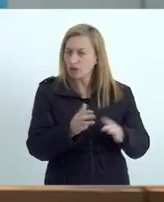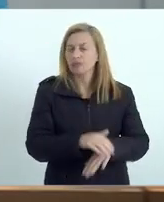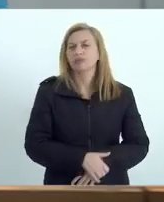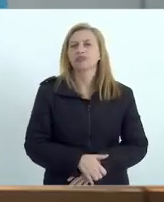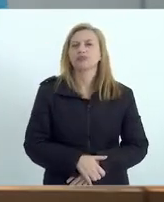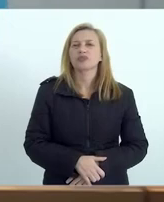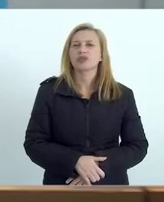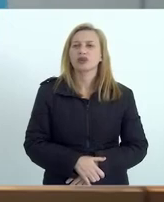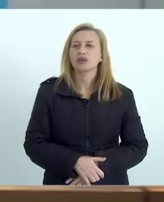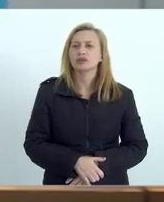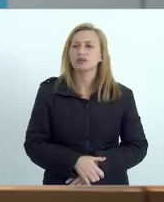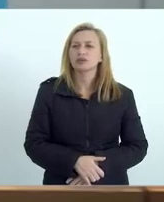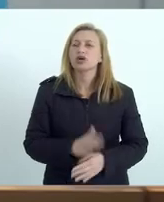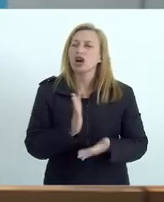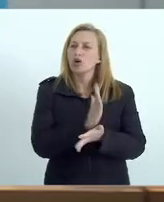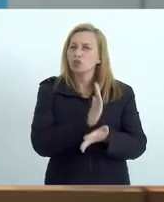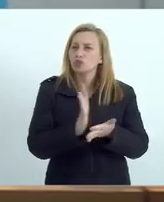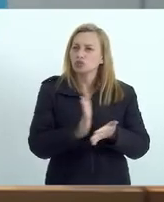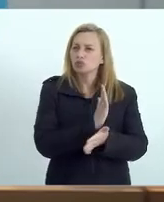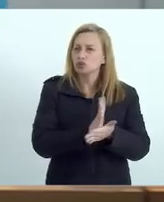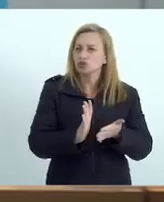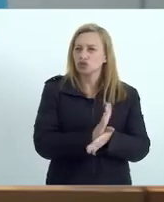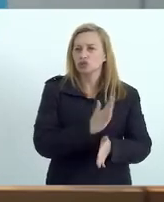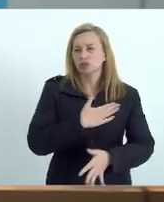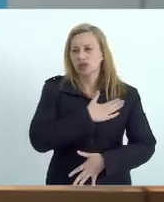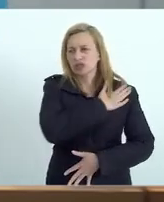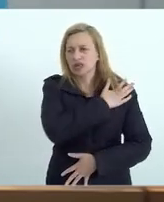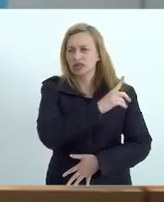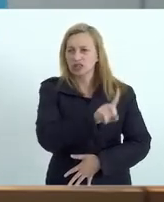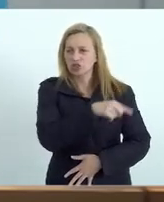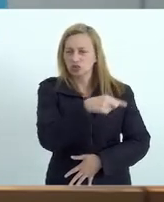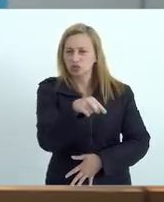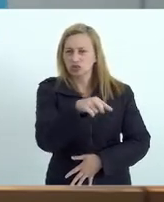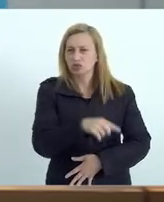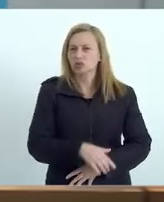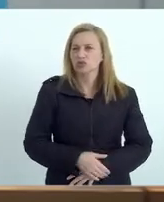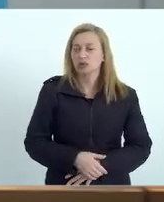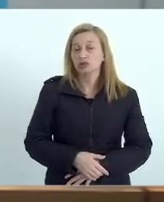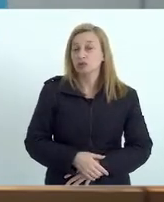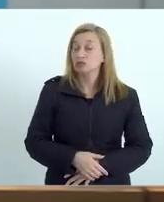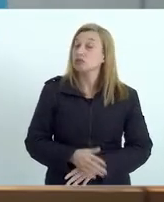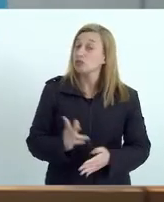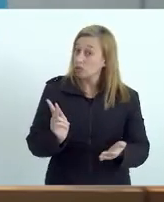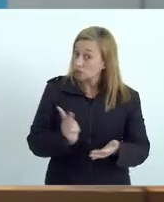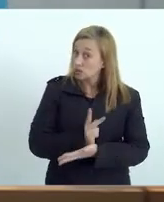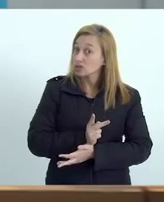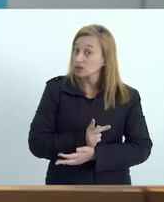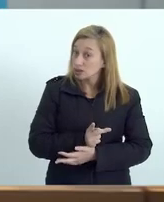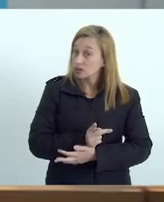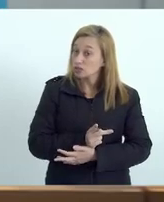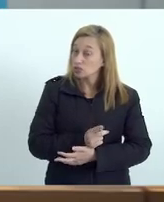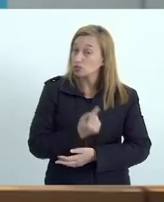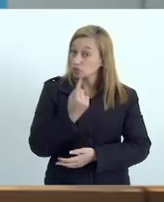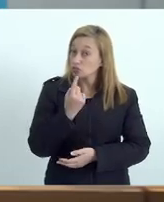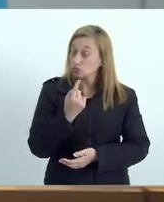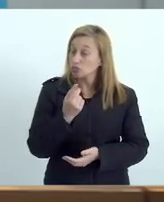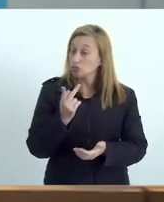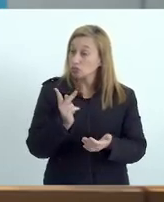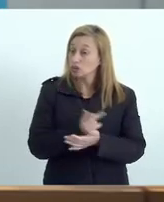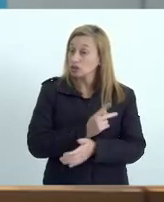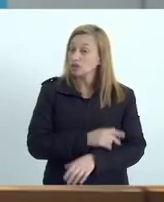diante disso alguns militares foram excluídos Esse é um fato Esse é um dos